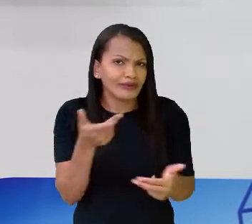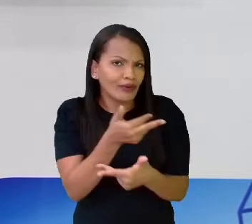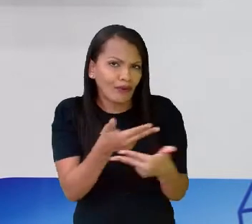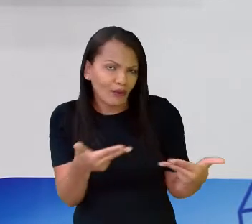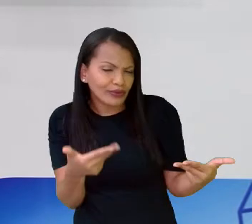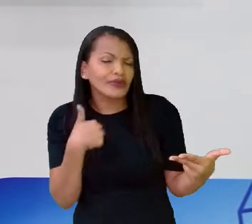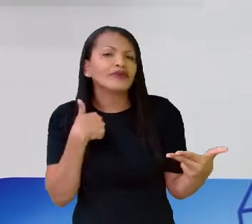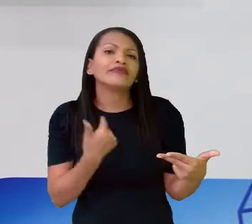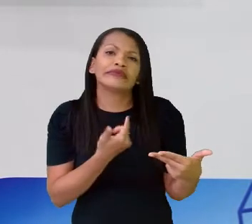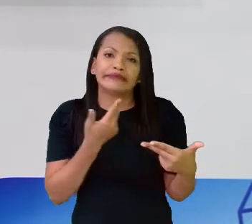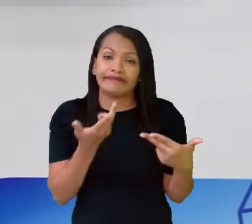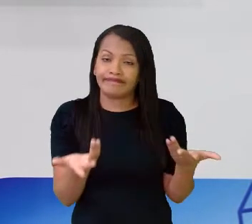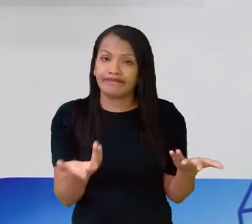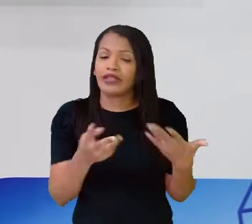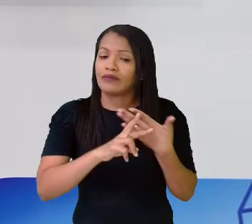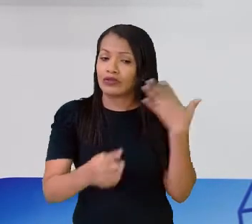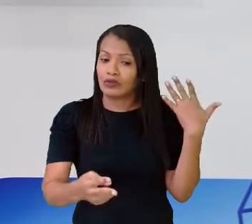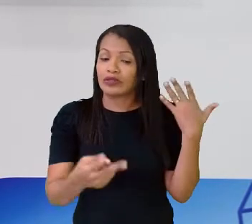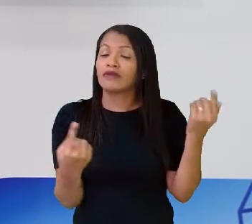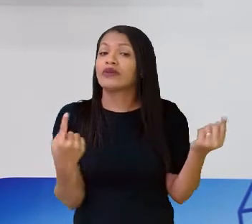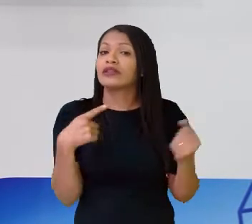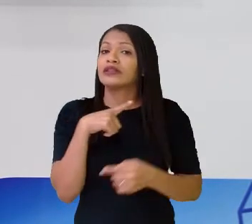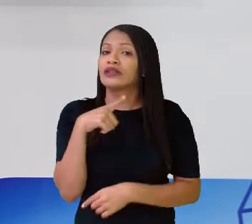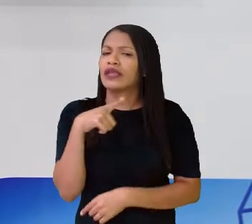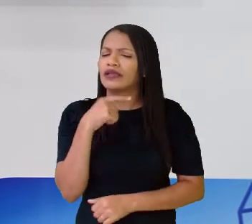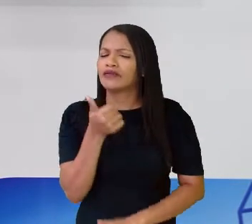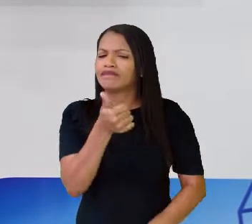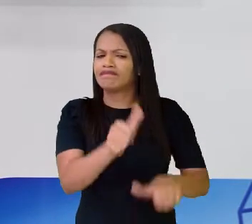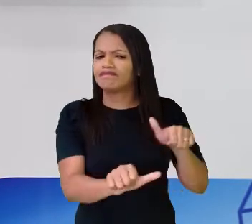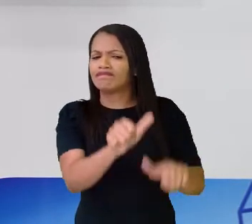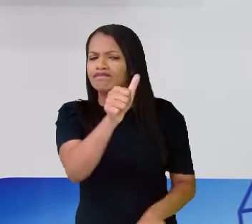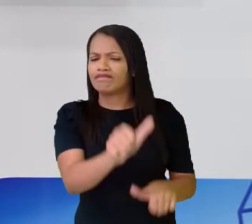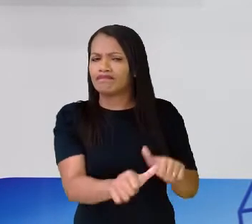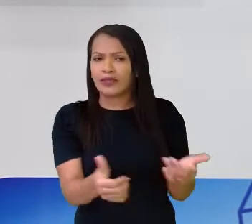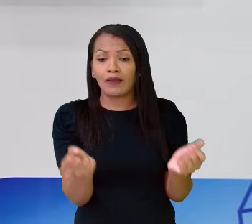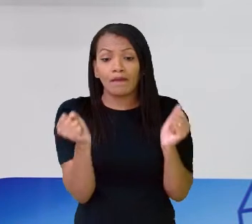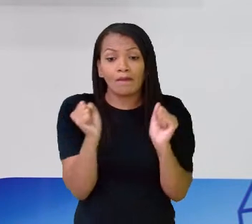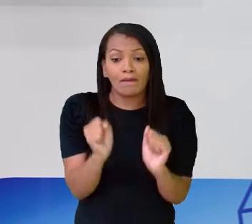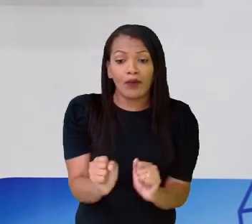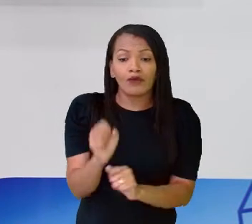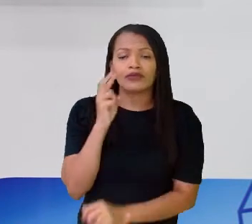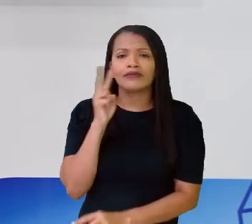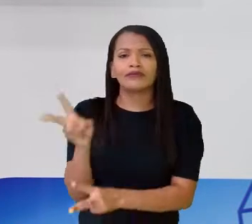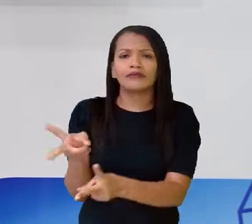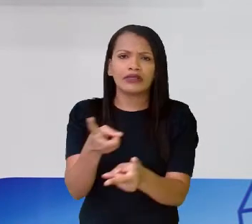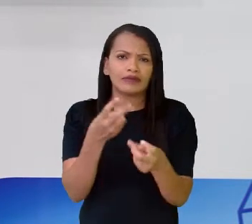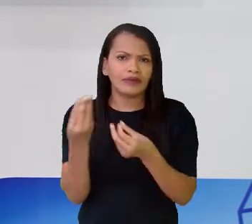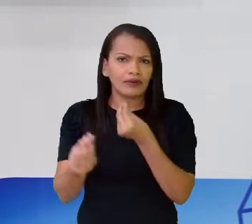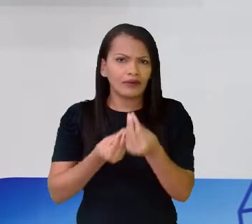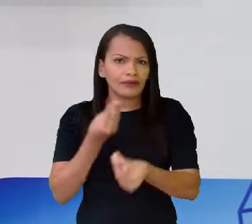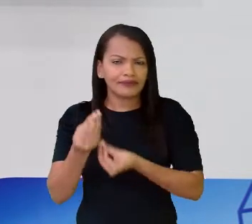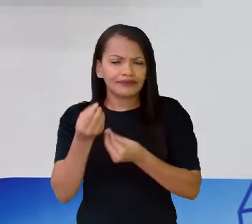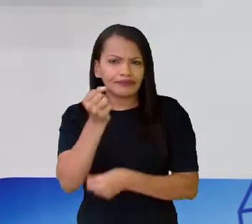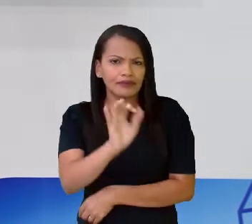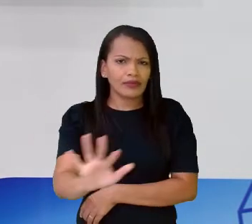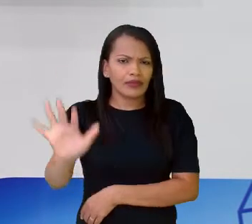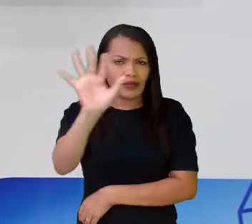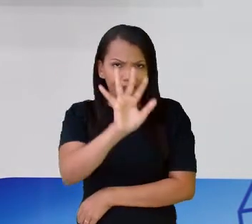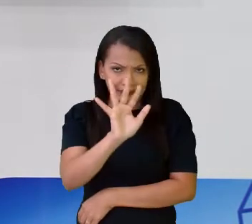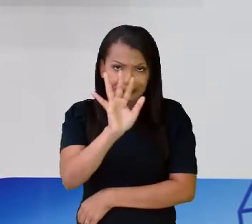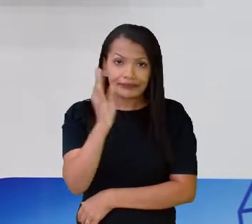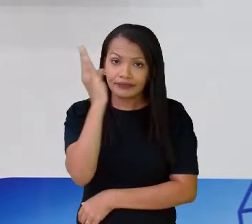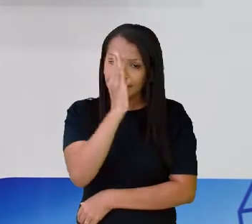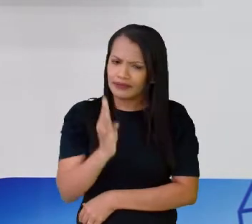E esses motivos que a gente tem que analisar. Então, a gente pode observar isso nas nossas paisagens